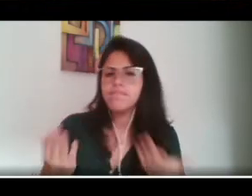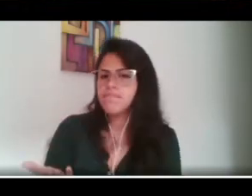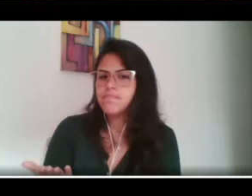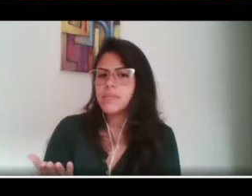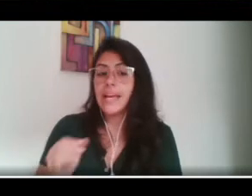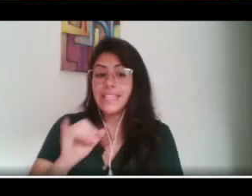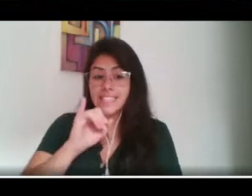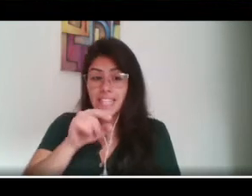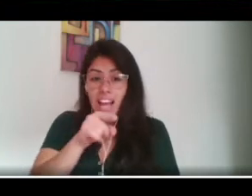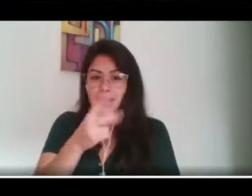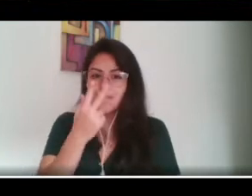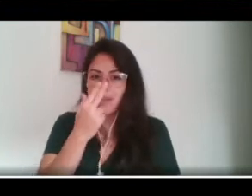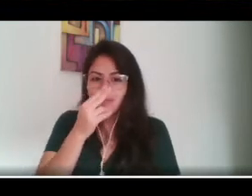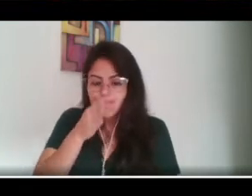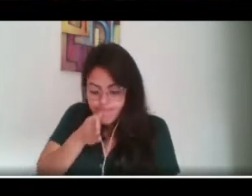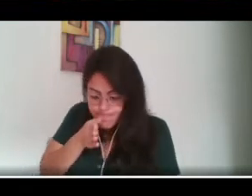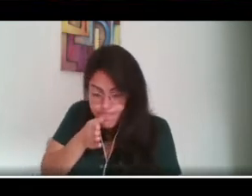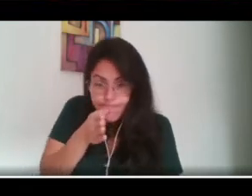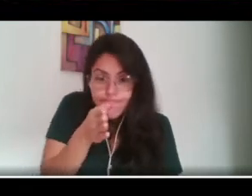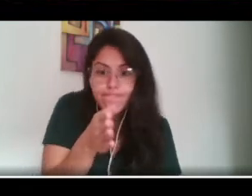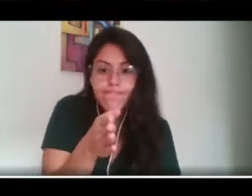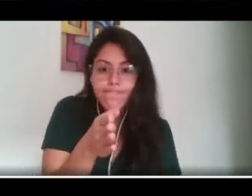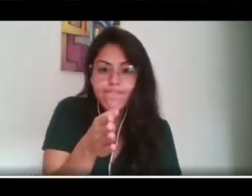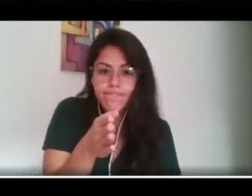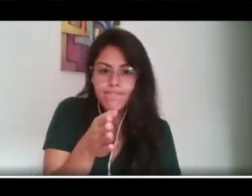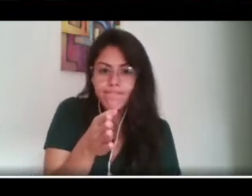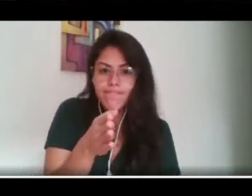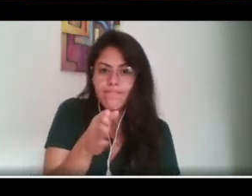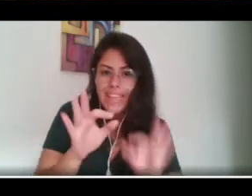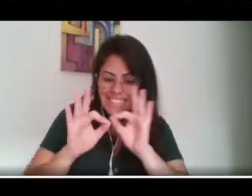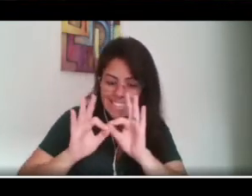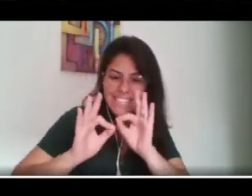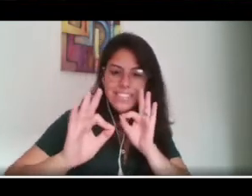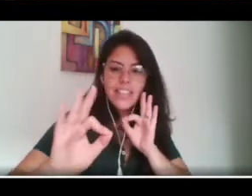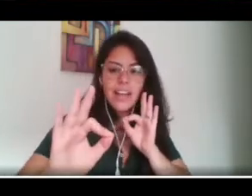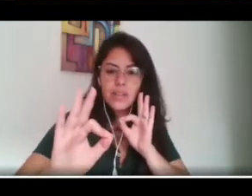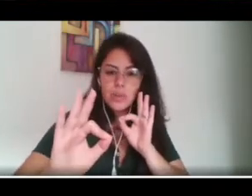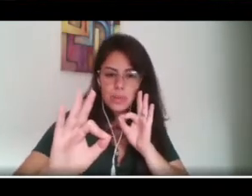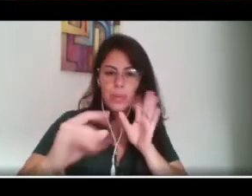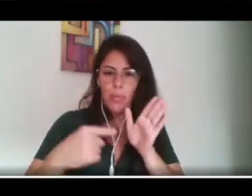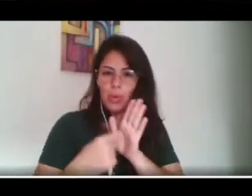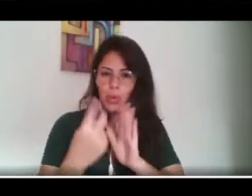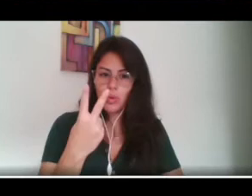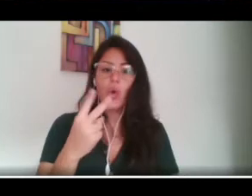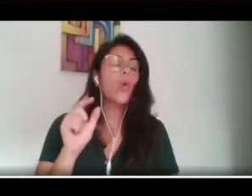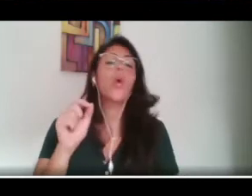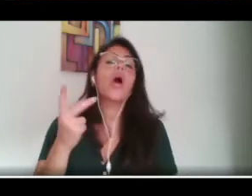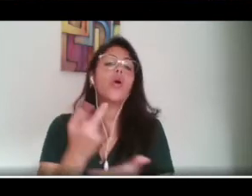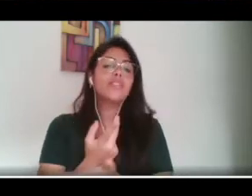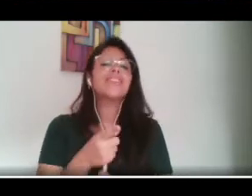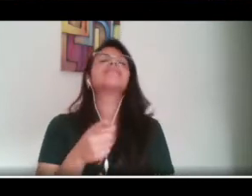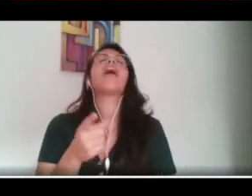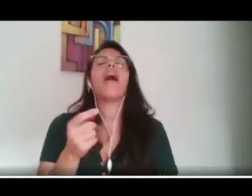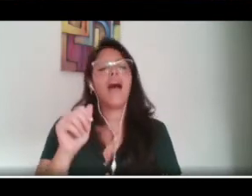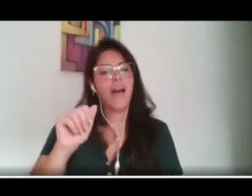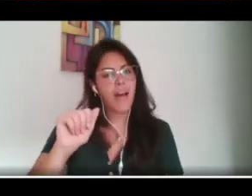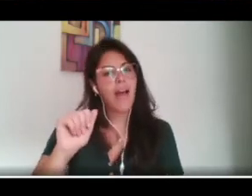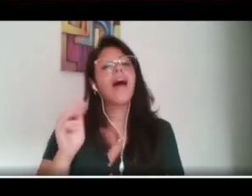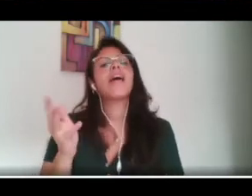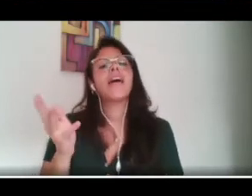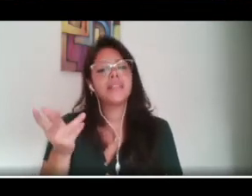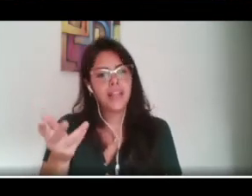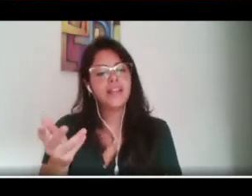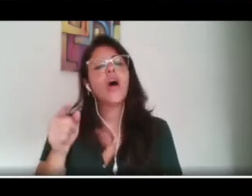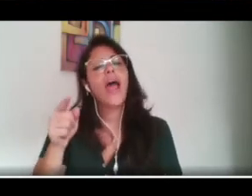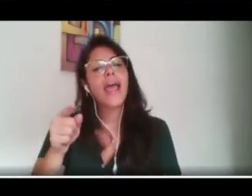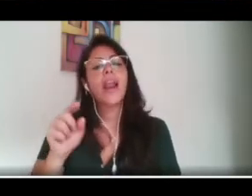é uma linha, né, é uma reta, no ponto 2, com certeza a aceleração ou é nula, ou